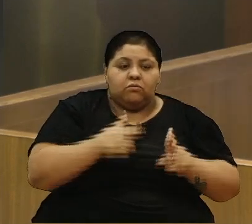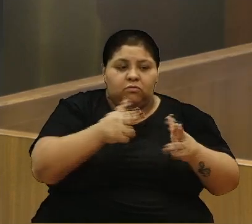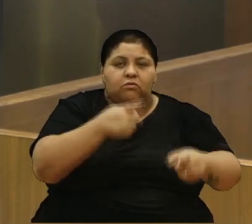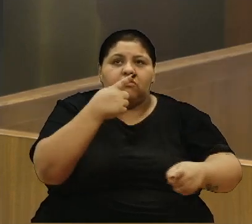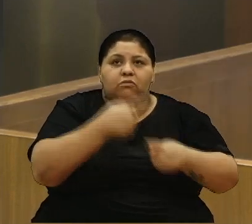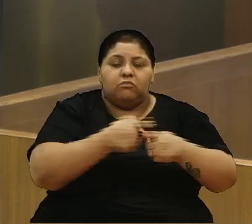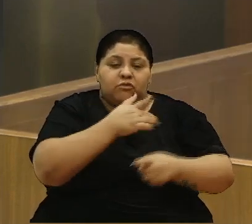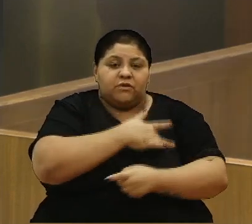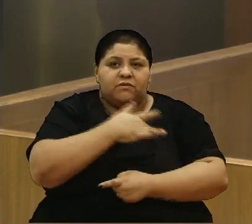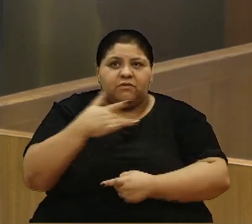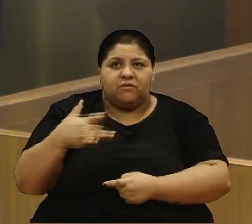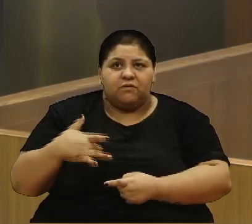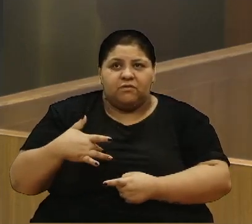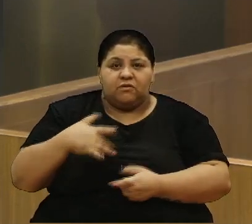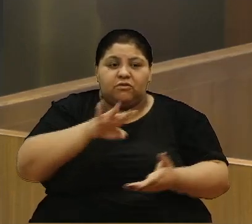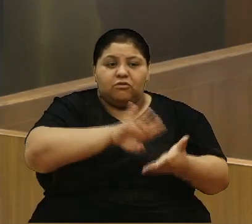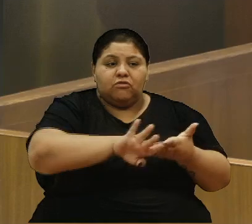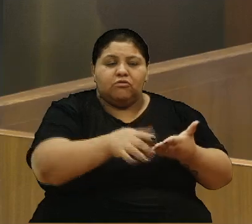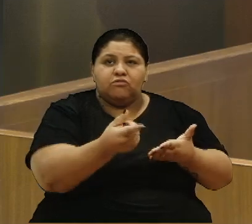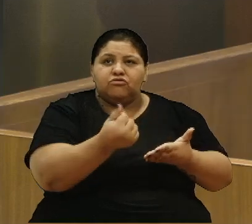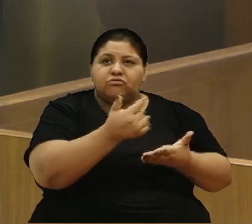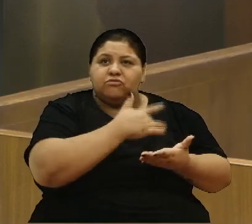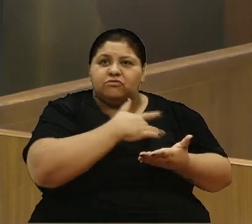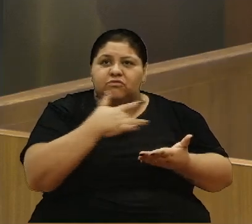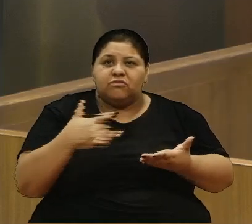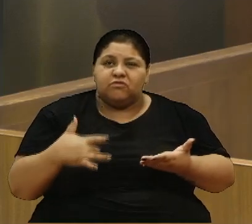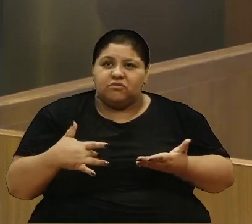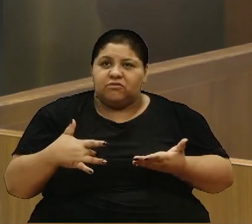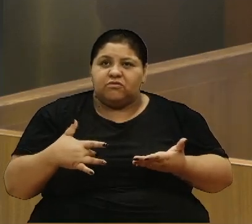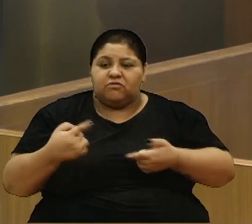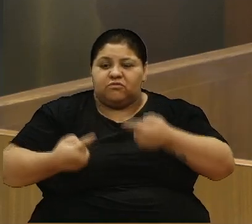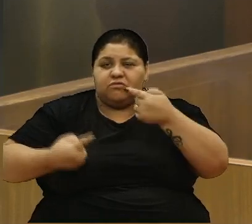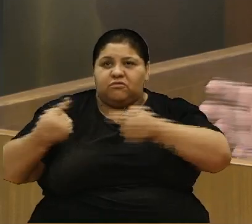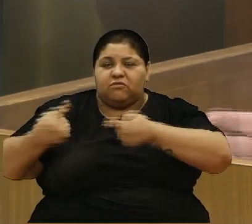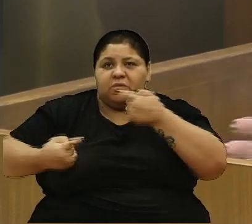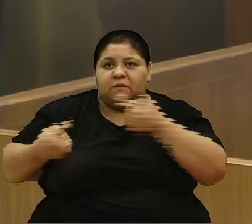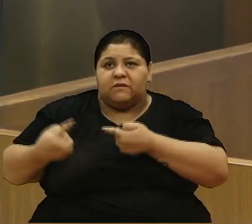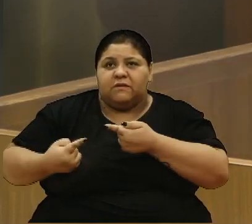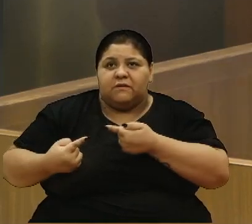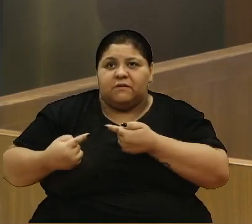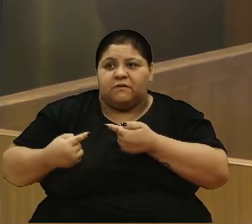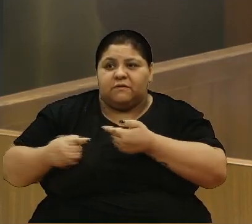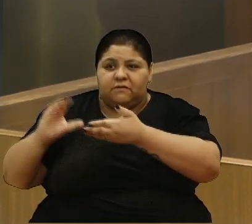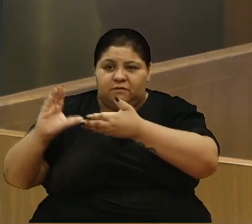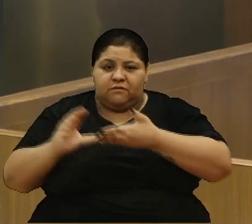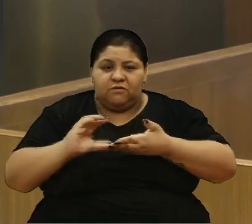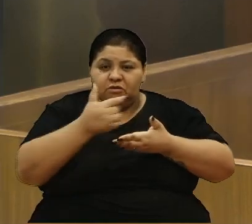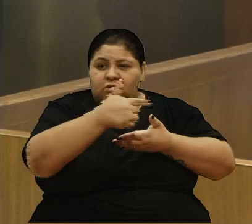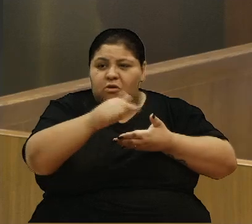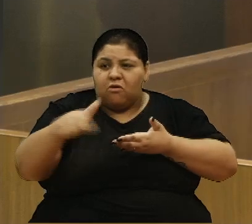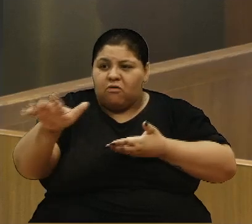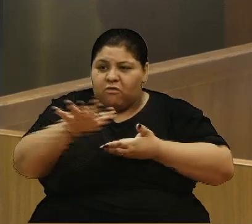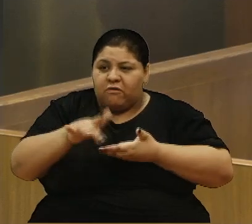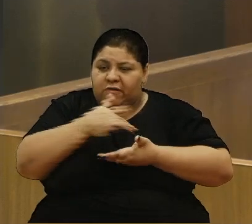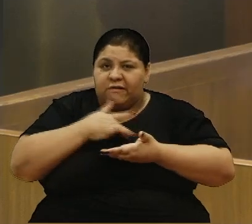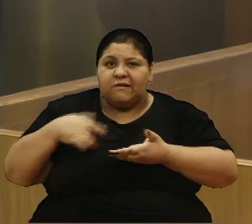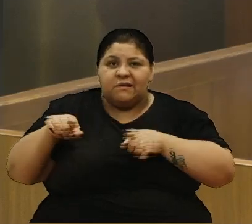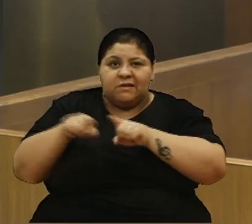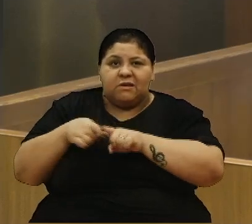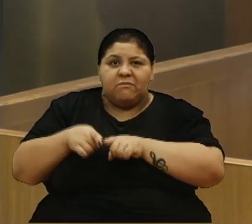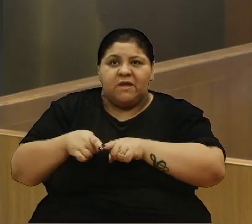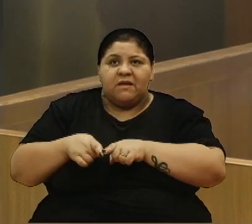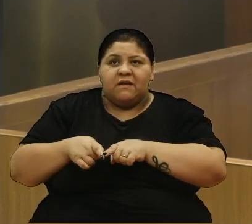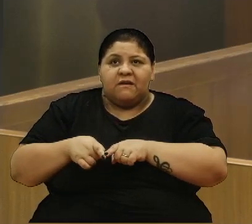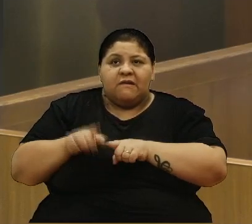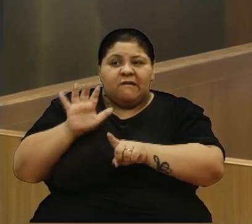questões da saúde. Não se tirou dinheiro da saúde. Inclusive, aí quando se discute a questão de repasse de outras pastas para a saúde, também é atacado. Sendo que